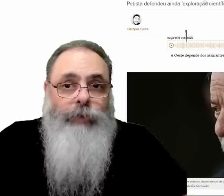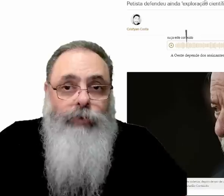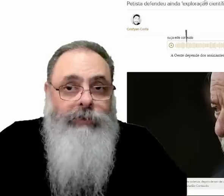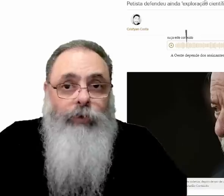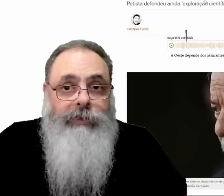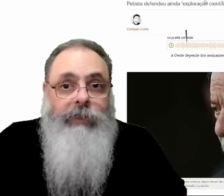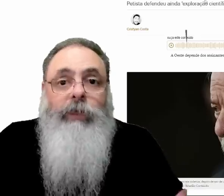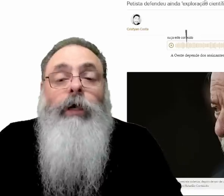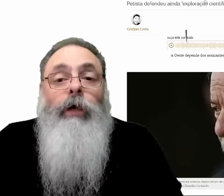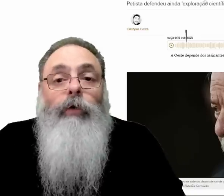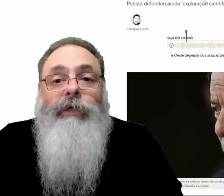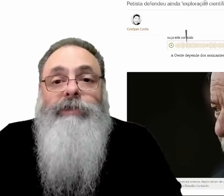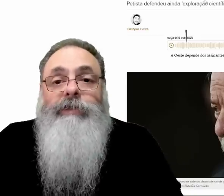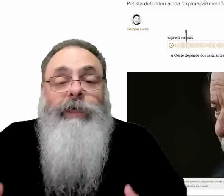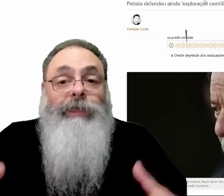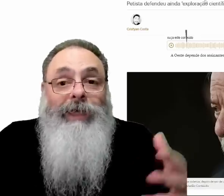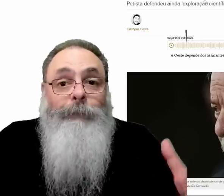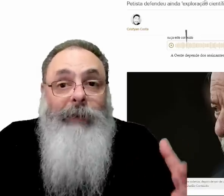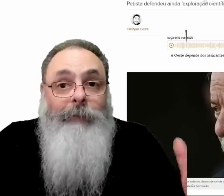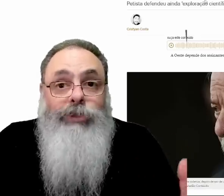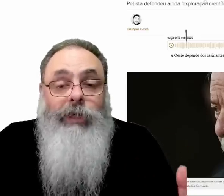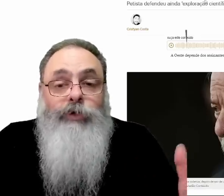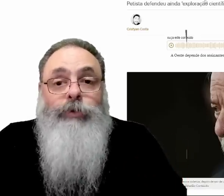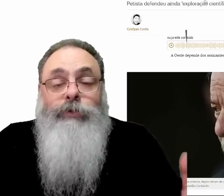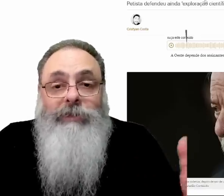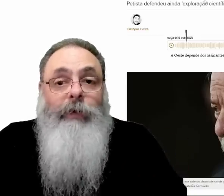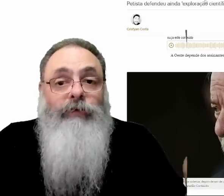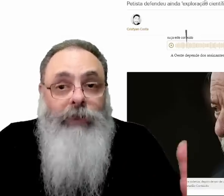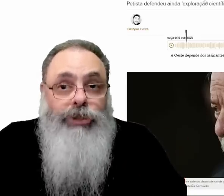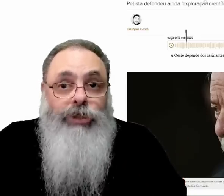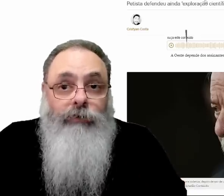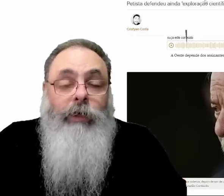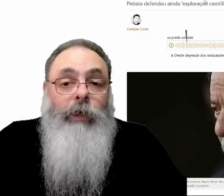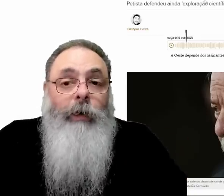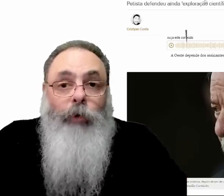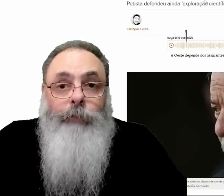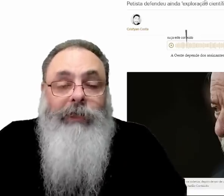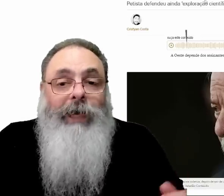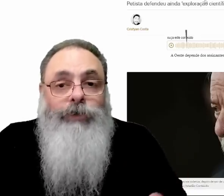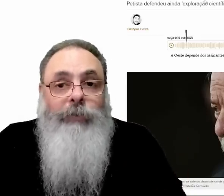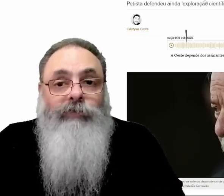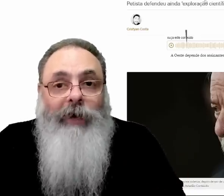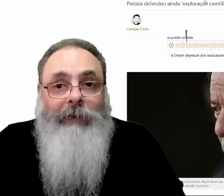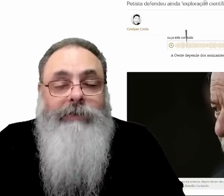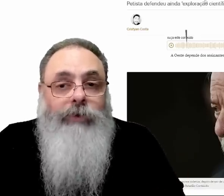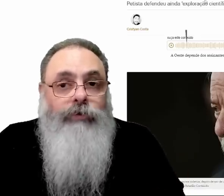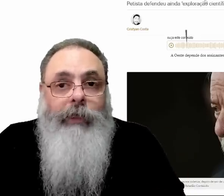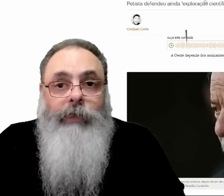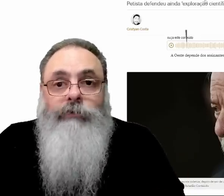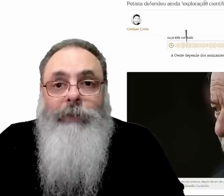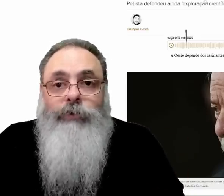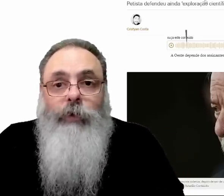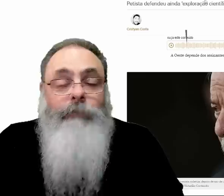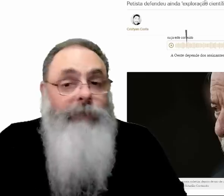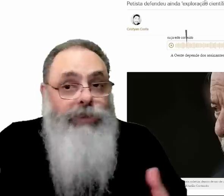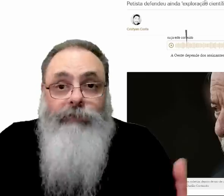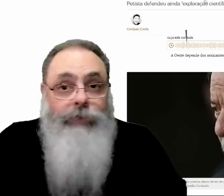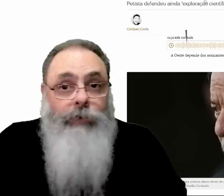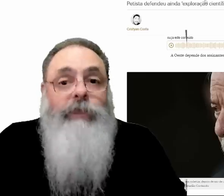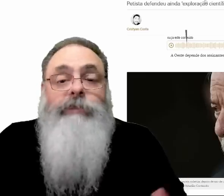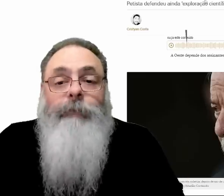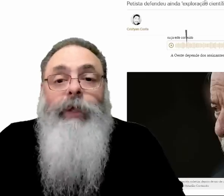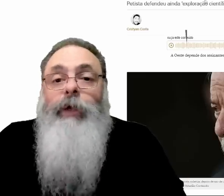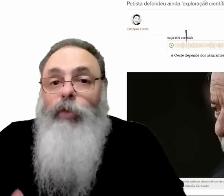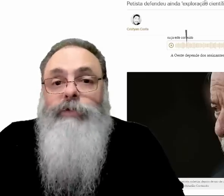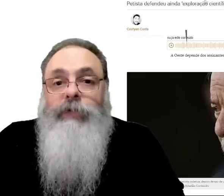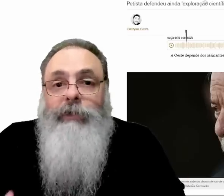deixar que as pessoas negocinho o que elas quiserem tem que permitir que as pessoas têm a efetiva propriedade privada de seus terrenos na Amazônia deixar